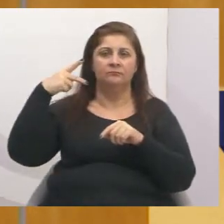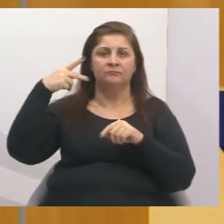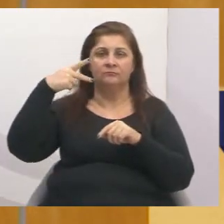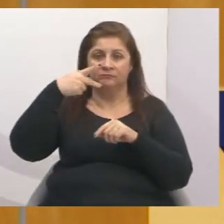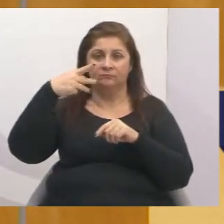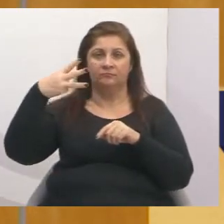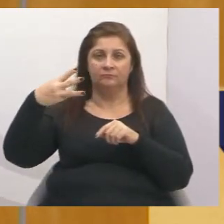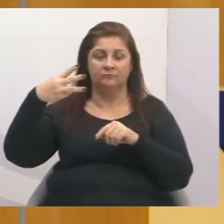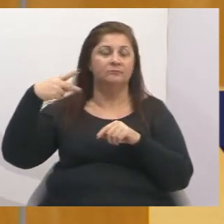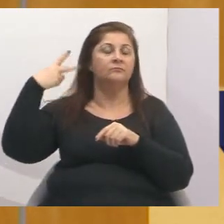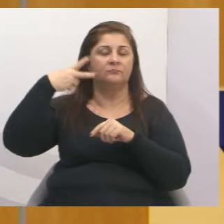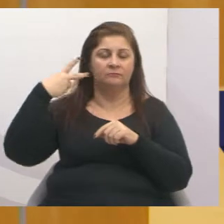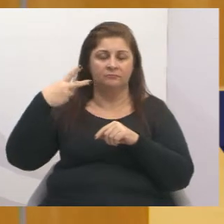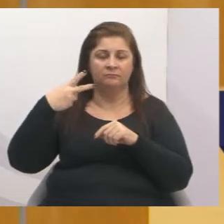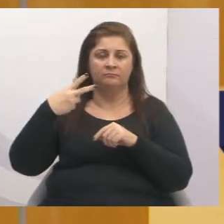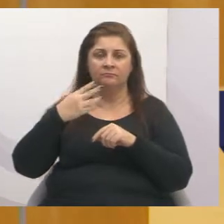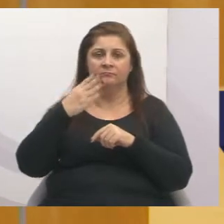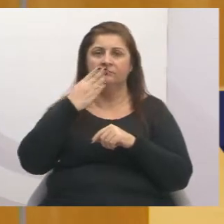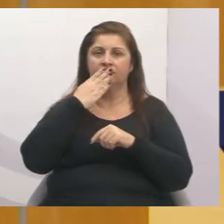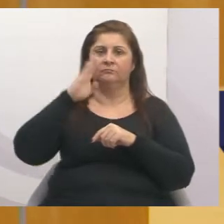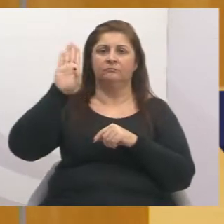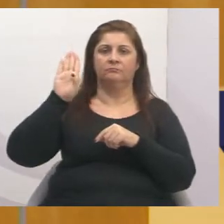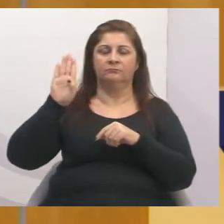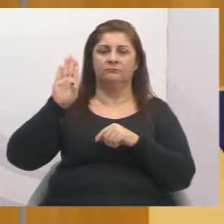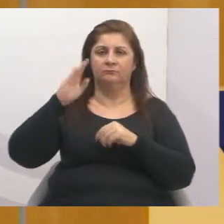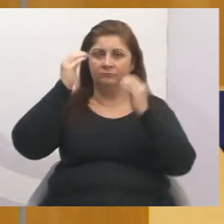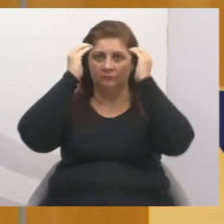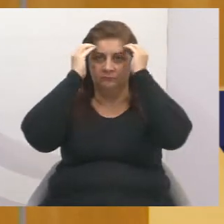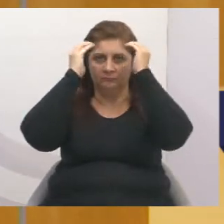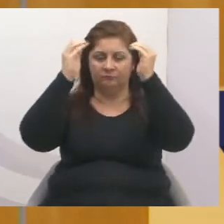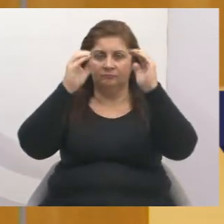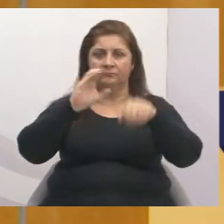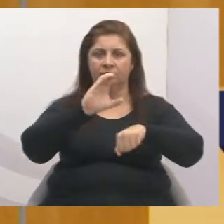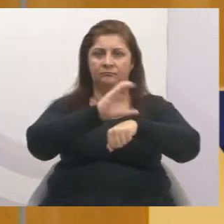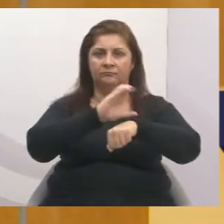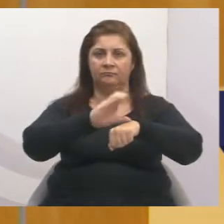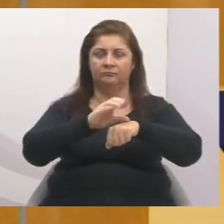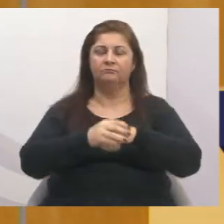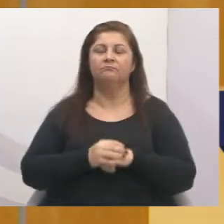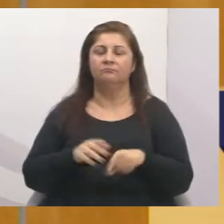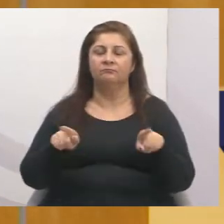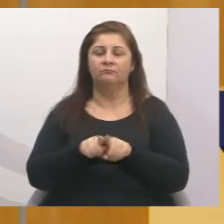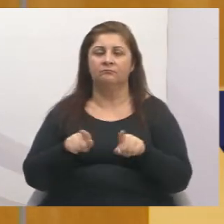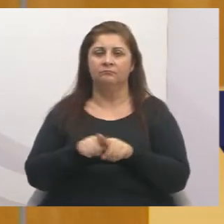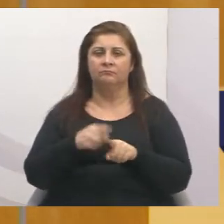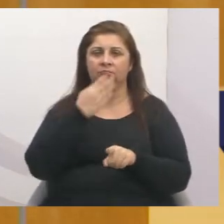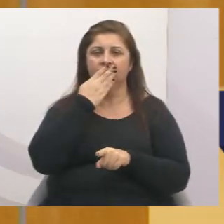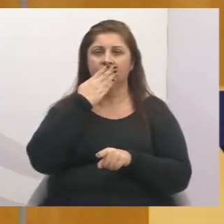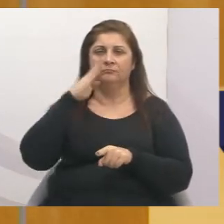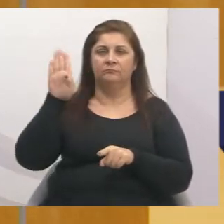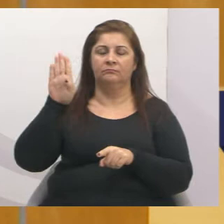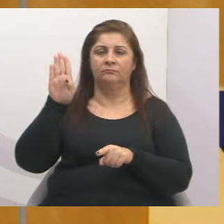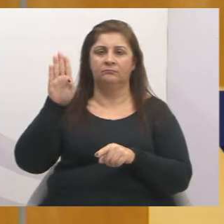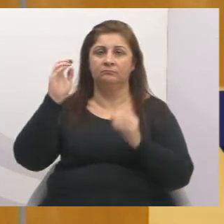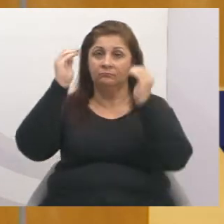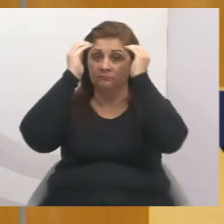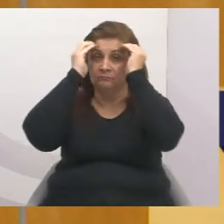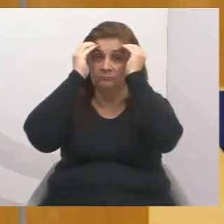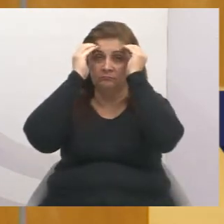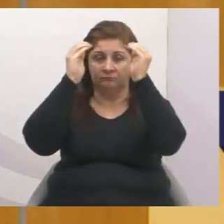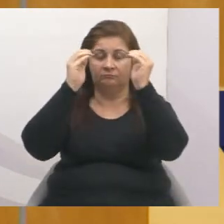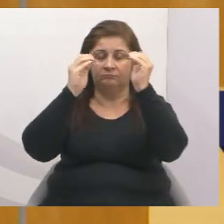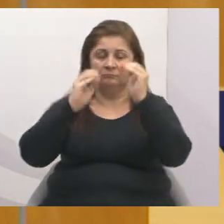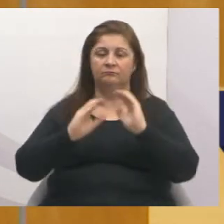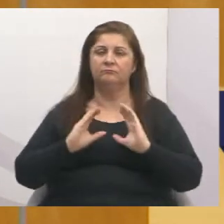juraram cumprir a Constituição. E quando juramos cumprir a Constituição, também juramos cumprir as emendas à Constituição, porque